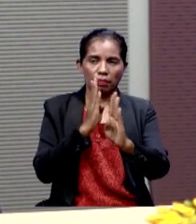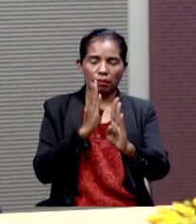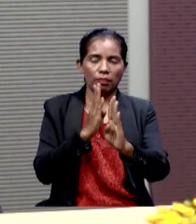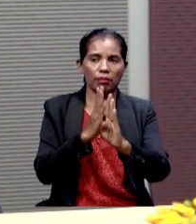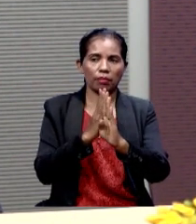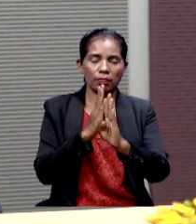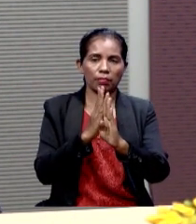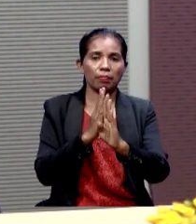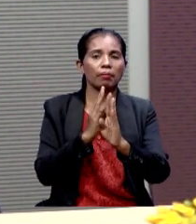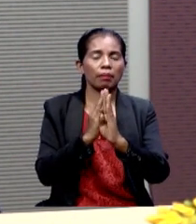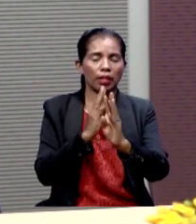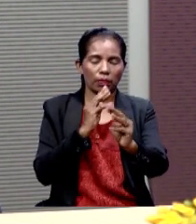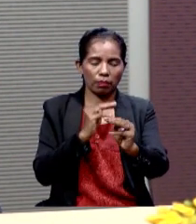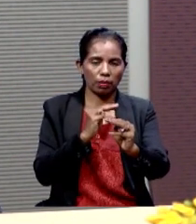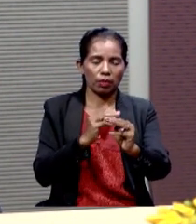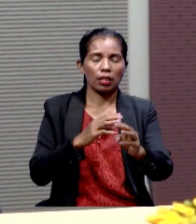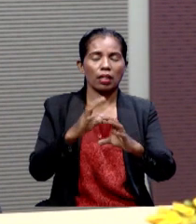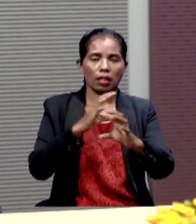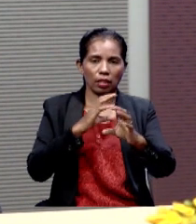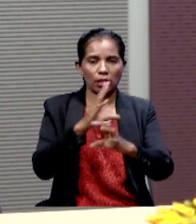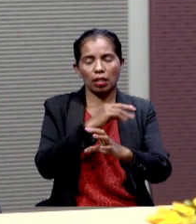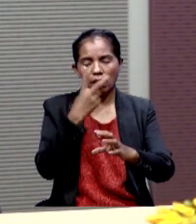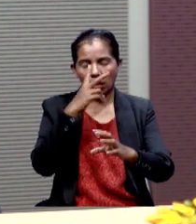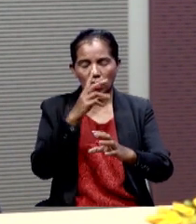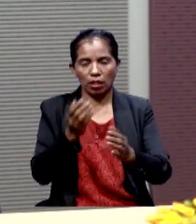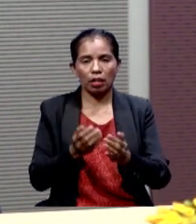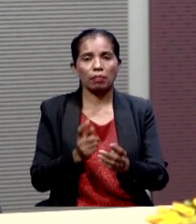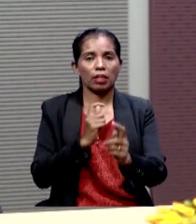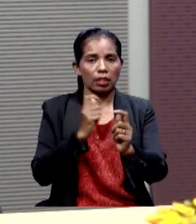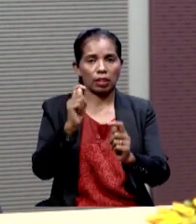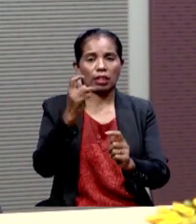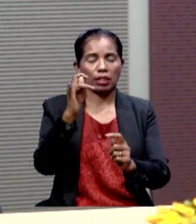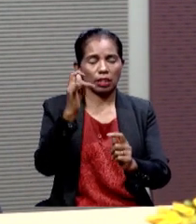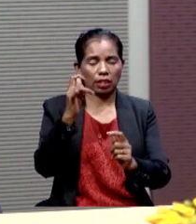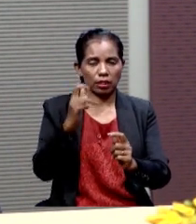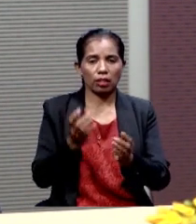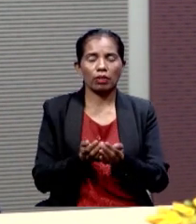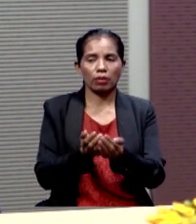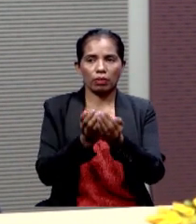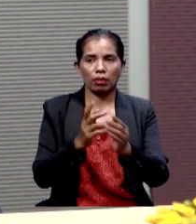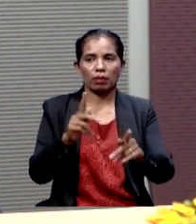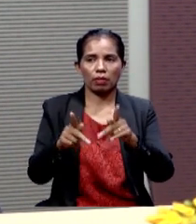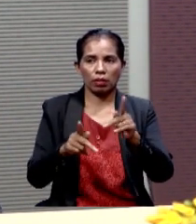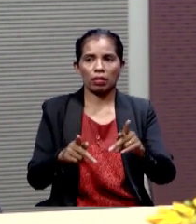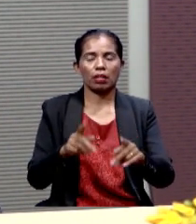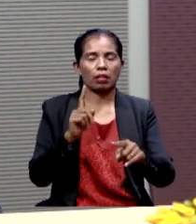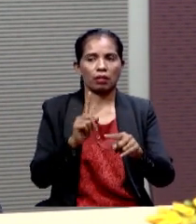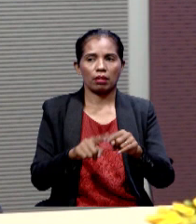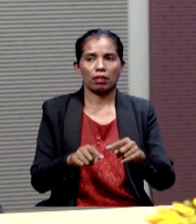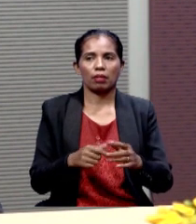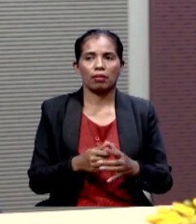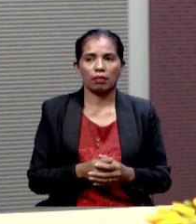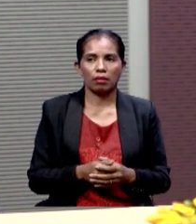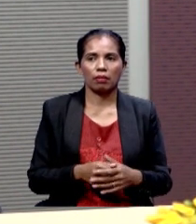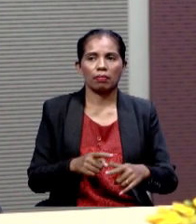hareba anguna hareba rosirani o taxi sirani atu ema bele saker nina preso la bele